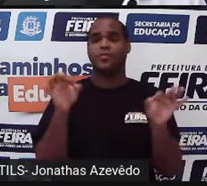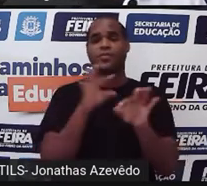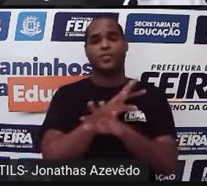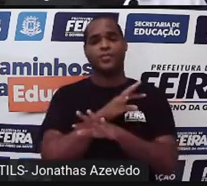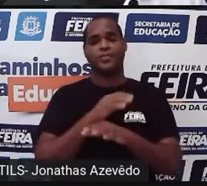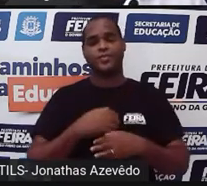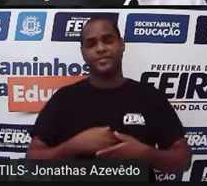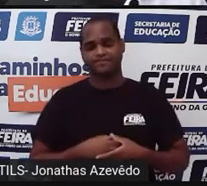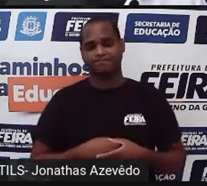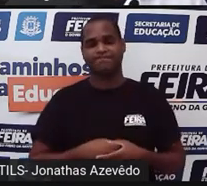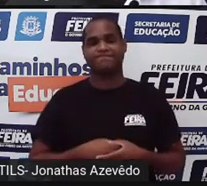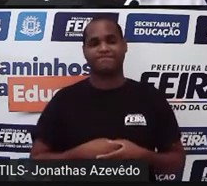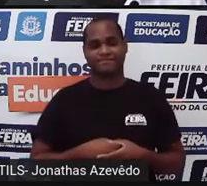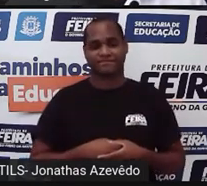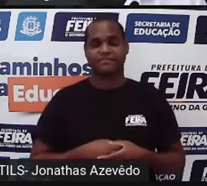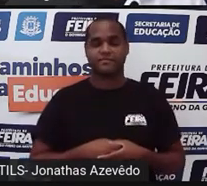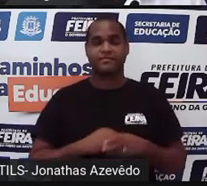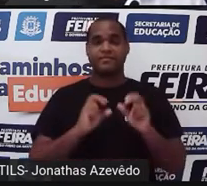Acabou!